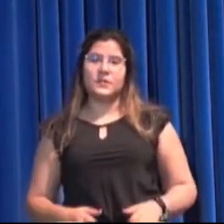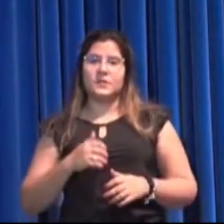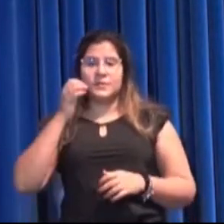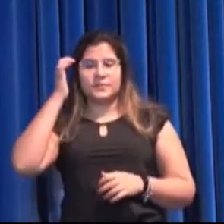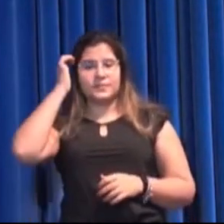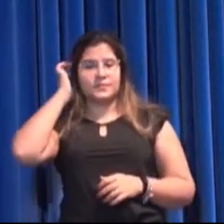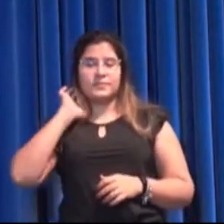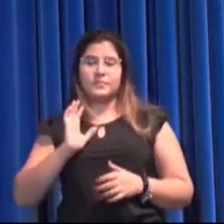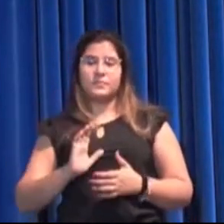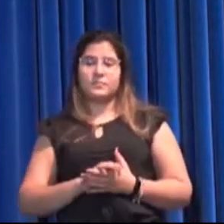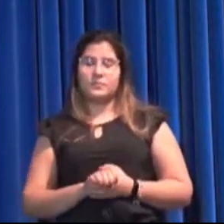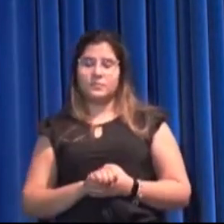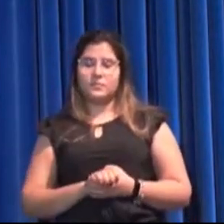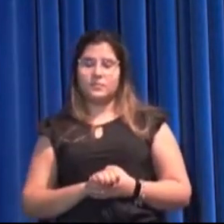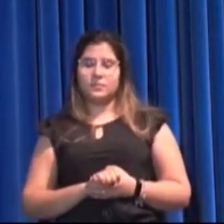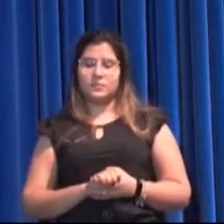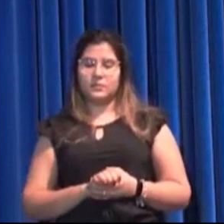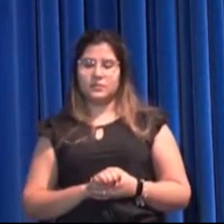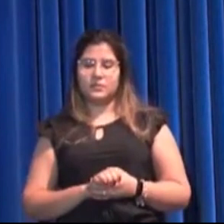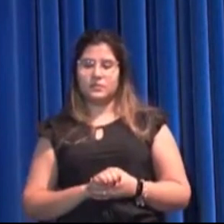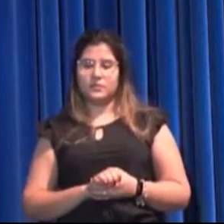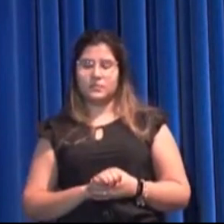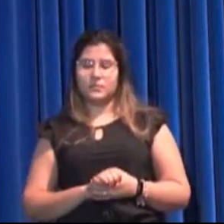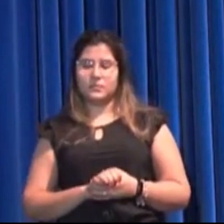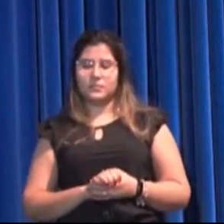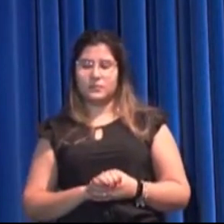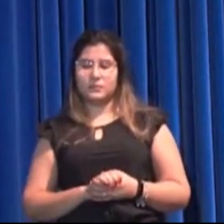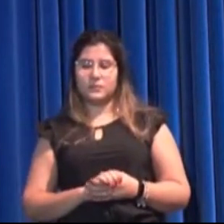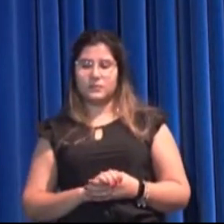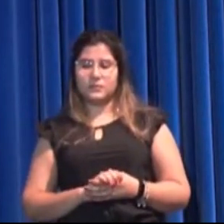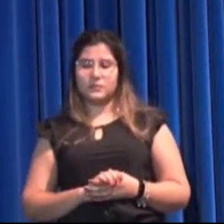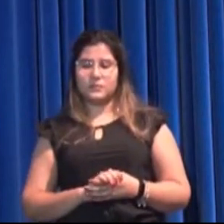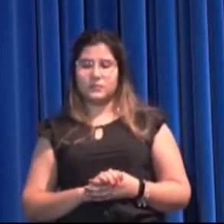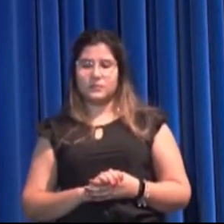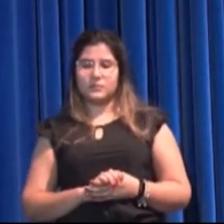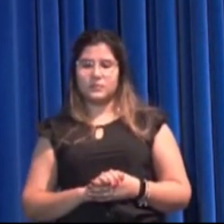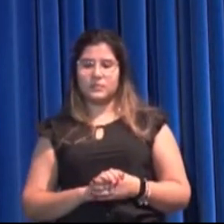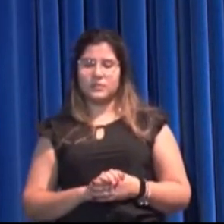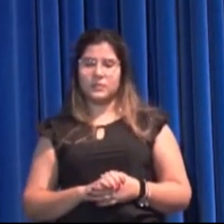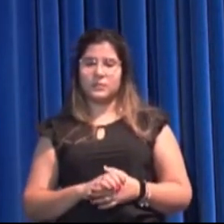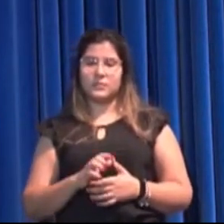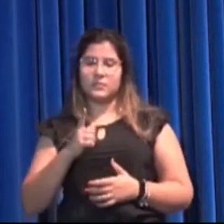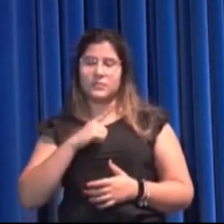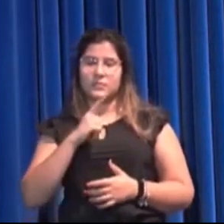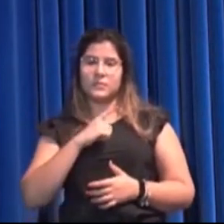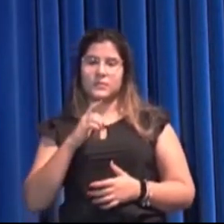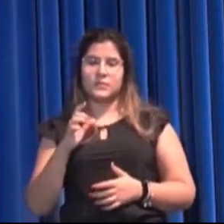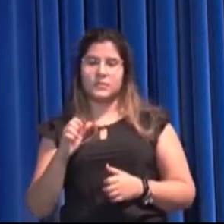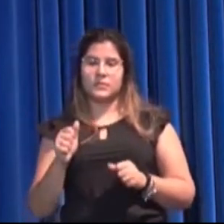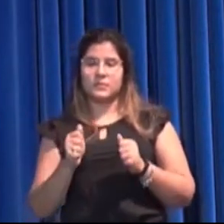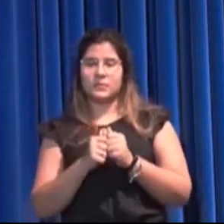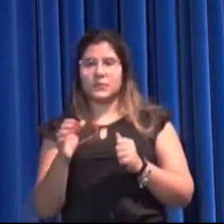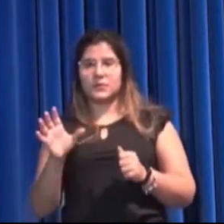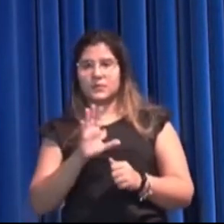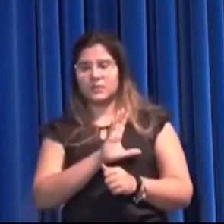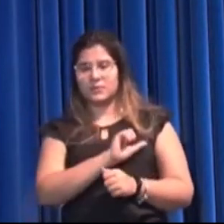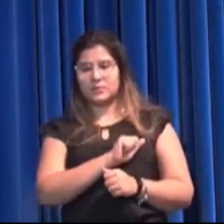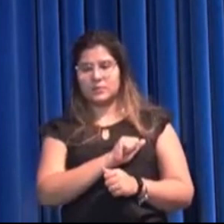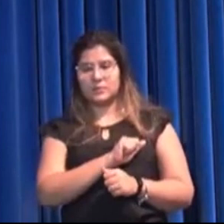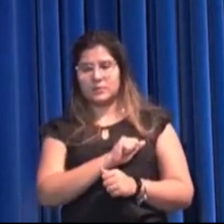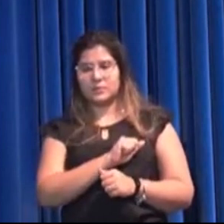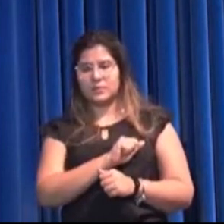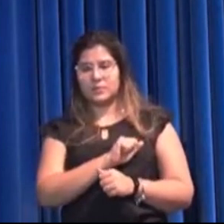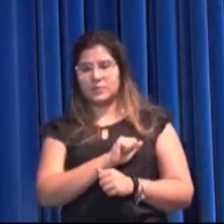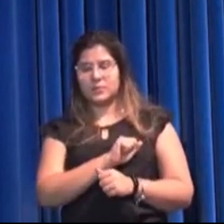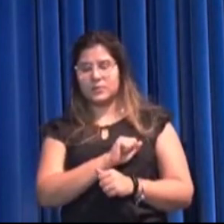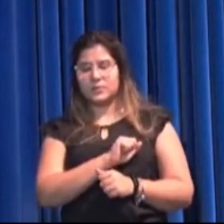no Senhor e vos admoestam, e que os tenhais com amor em máxima consideração,